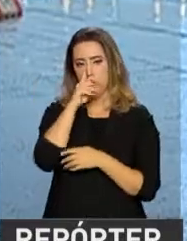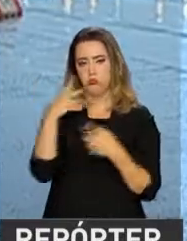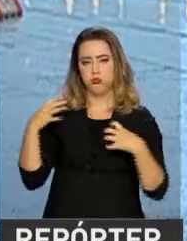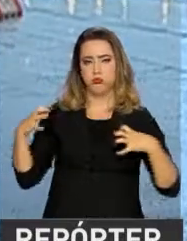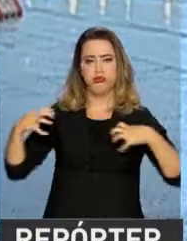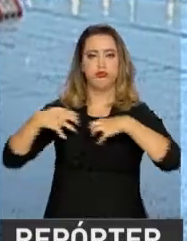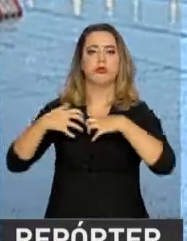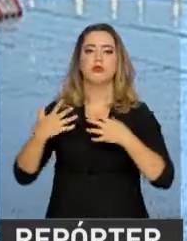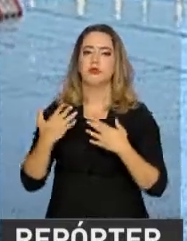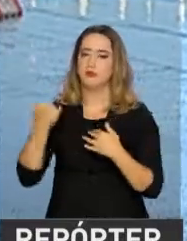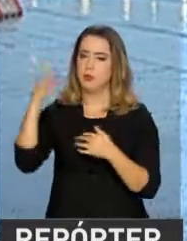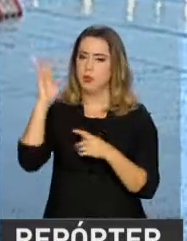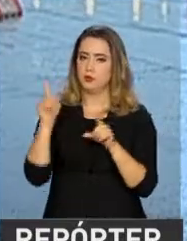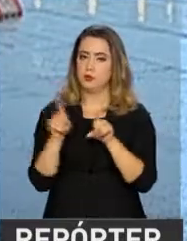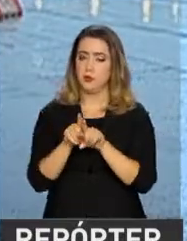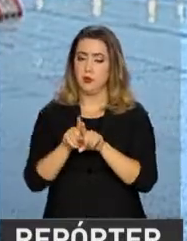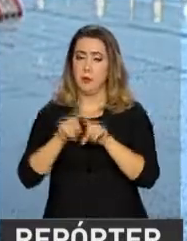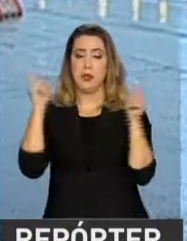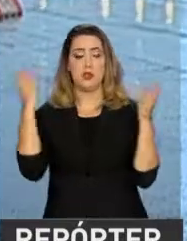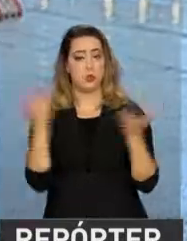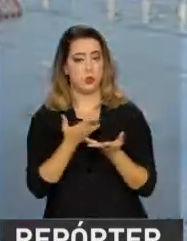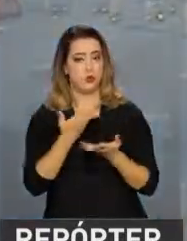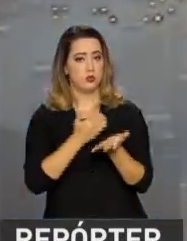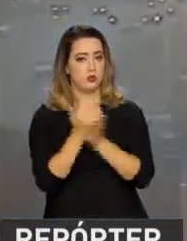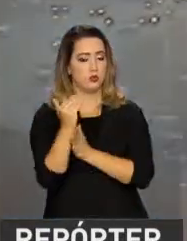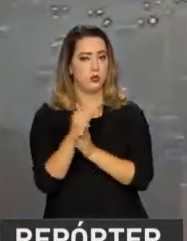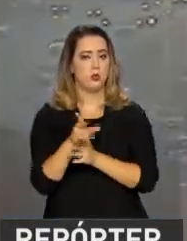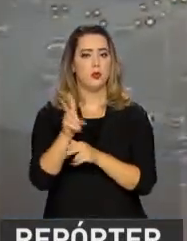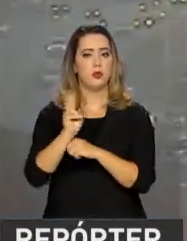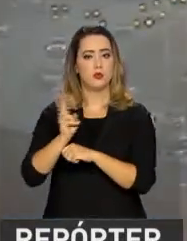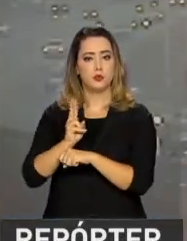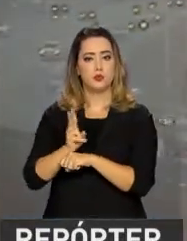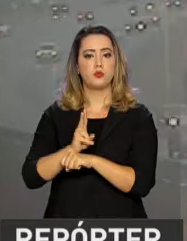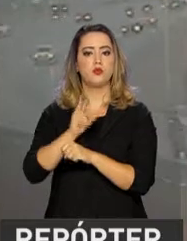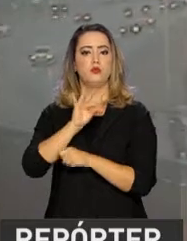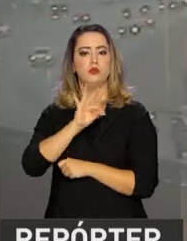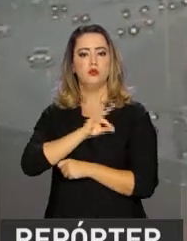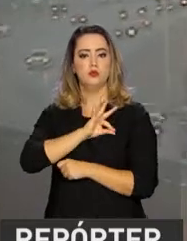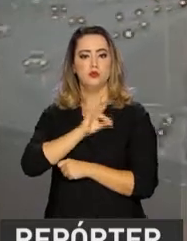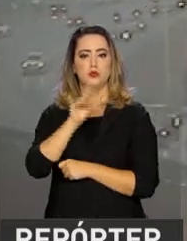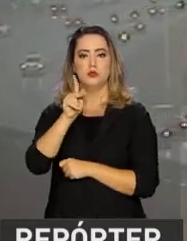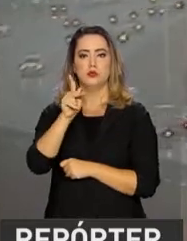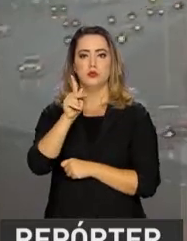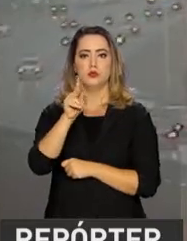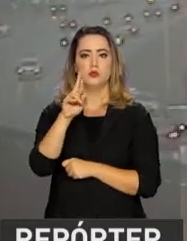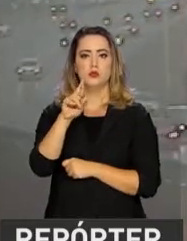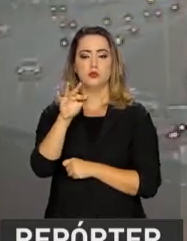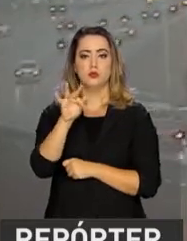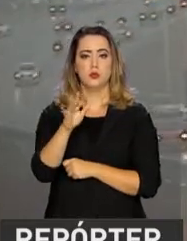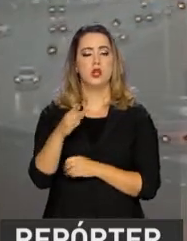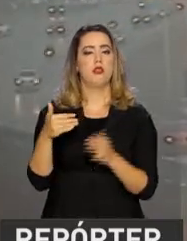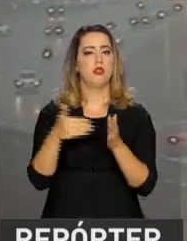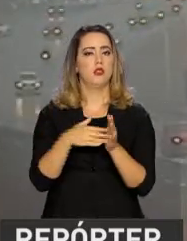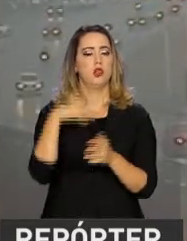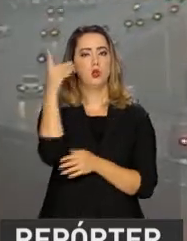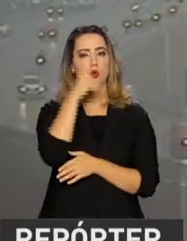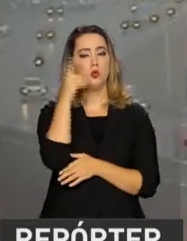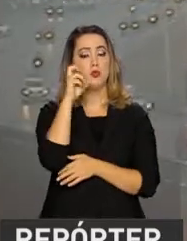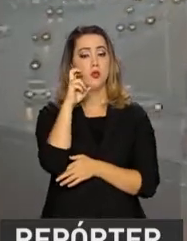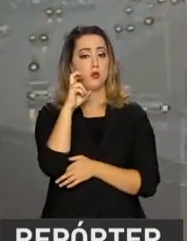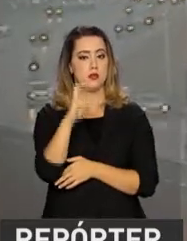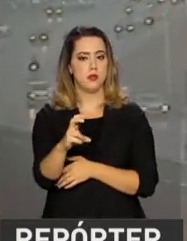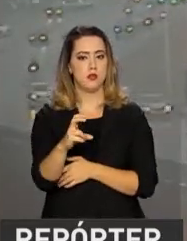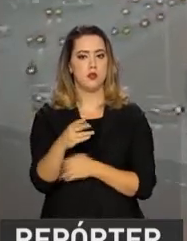federal começa hoje e vai até o próximo domingo no dia 5 nas principais rodovias federais do brasil